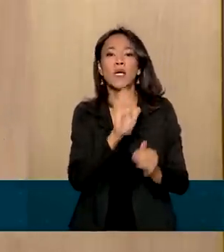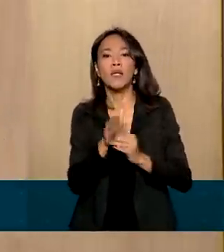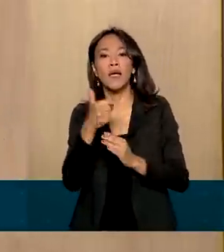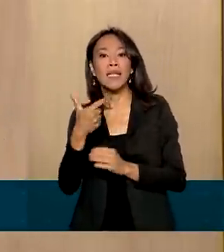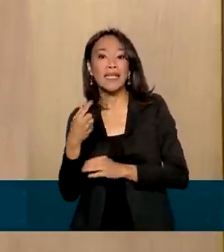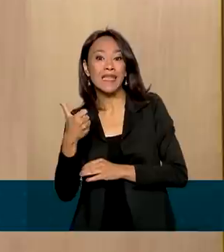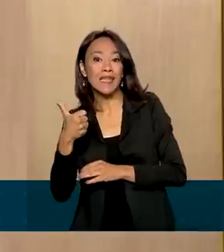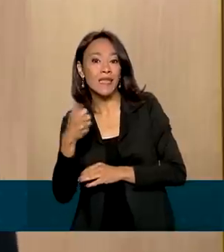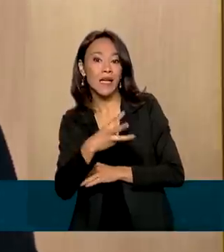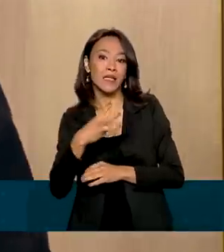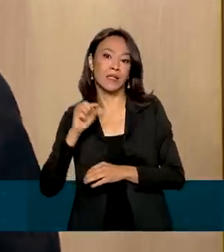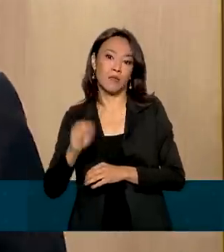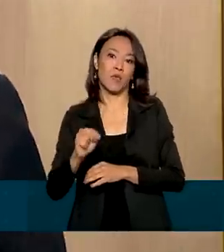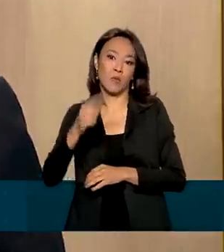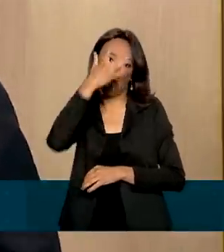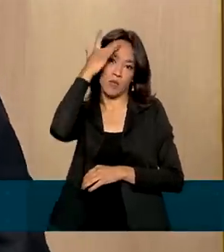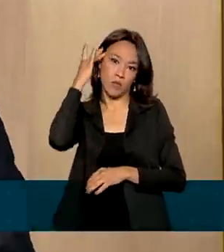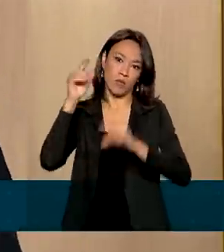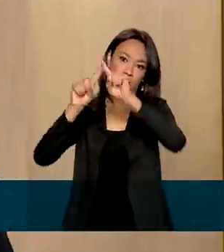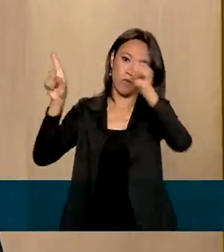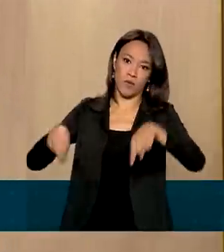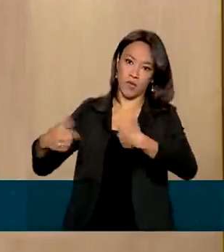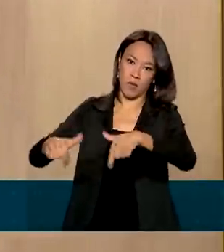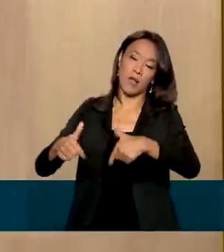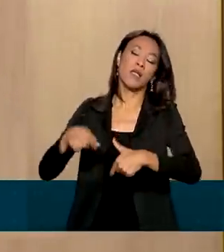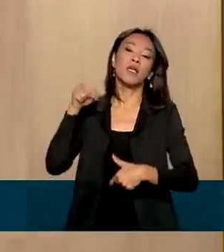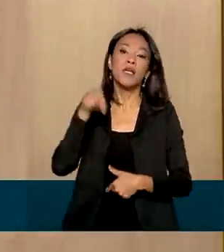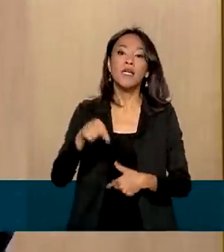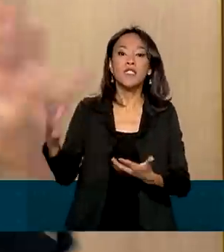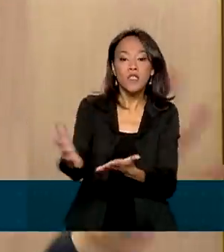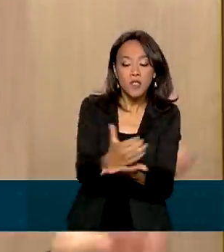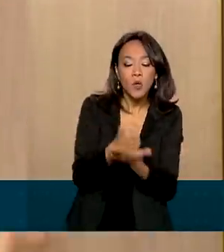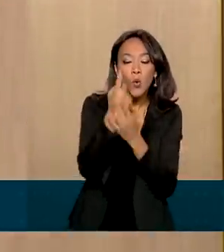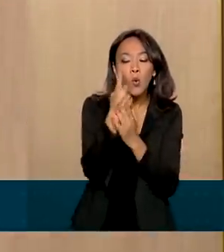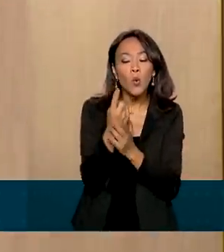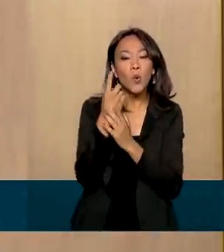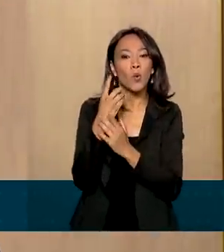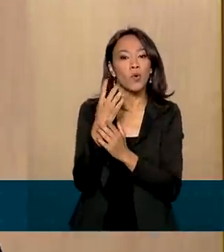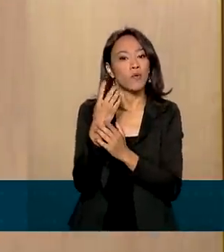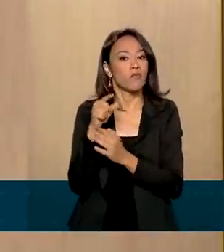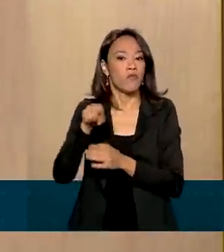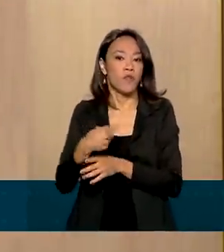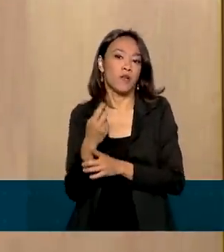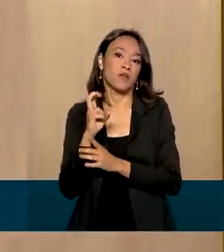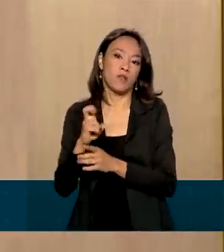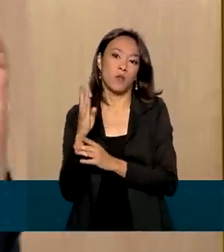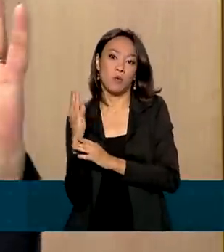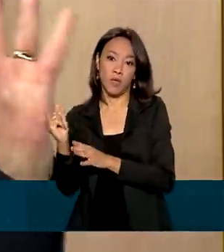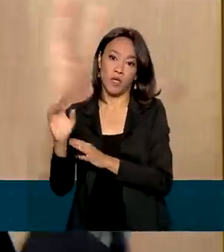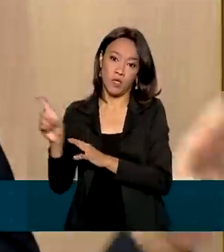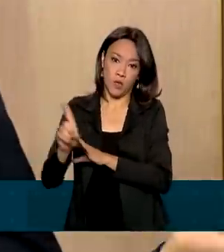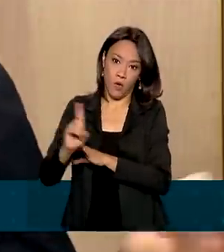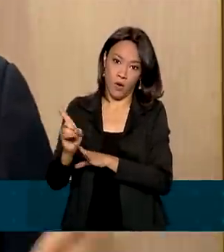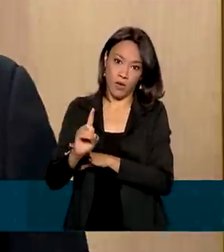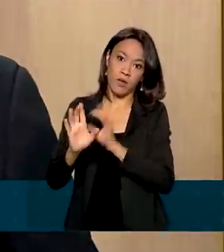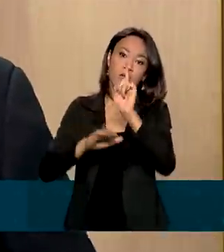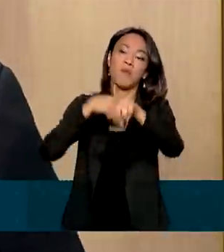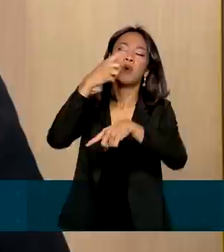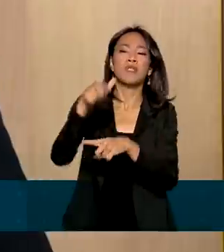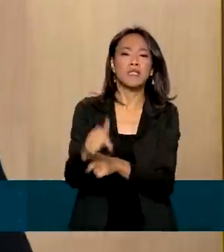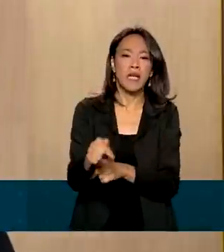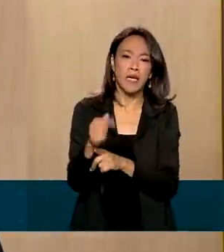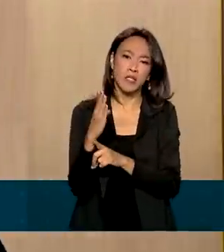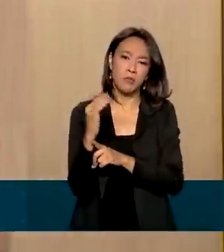funcionários esse setor chegou movimentar um milhão e meio de Dólares seja o oito bilhões em 2018 mais de